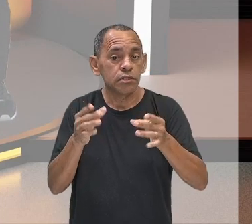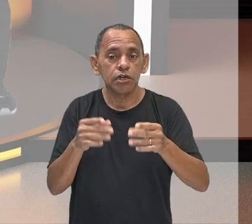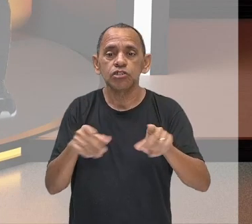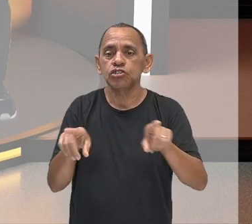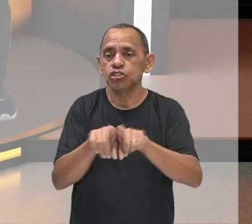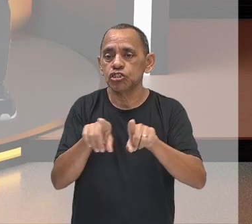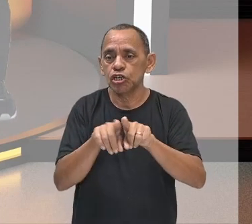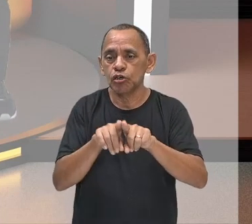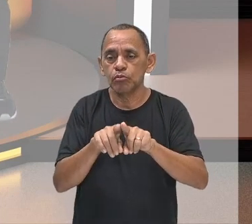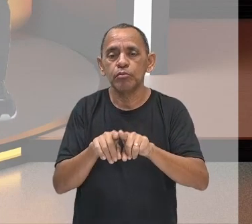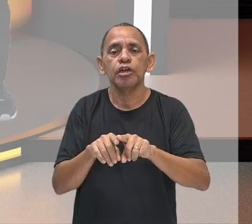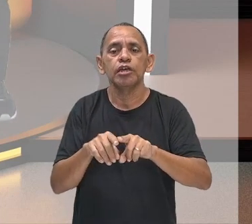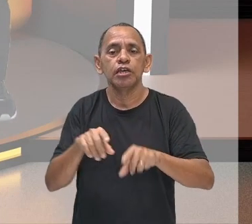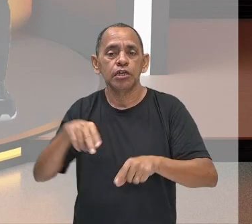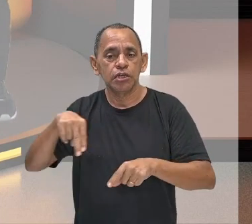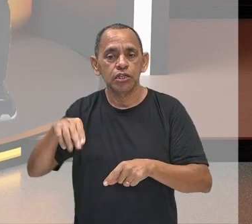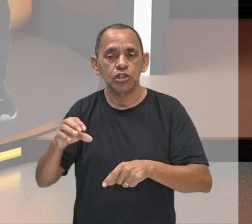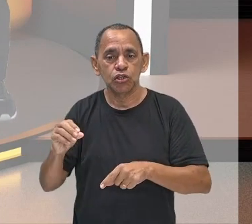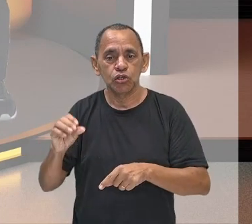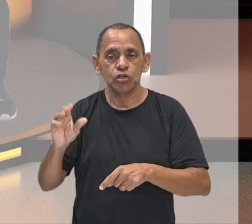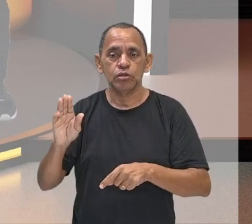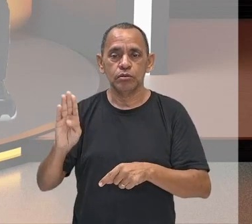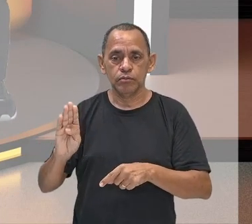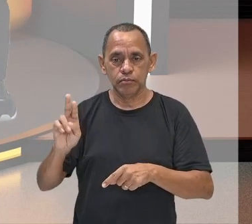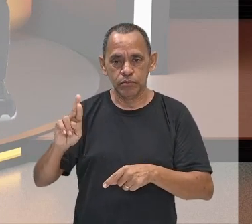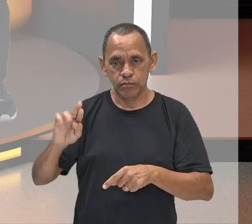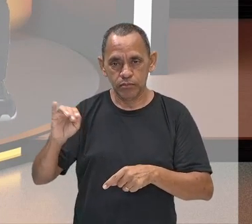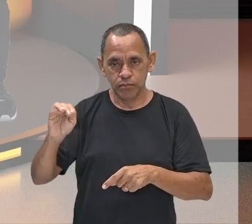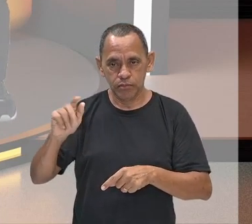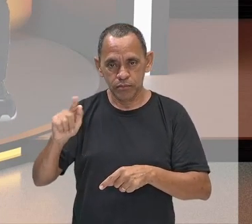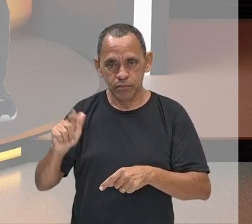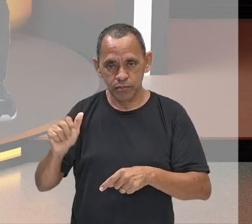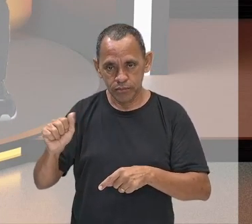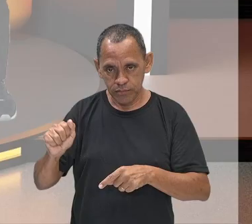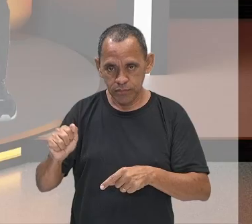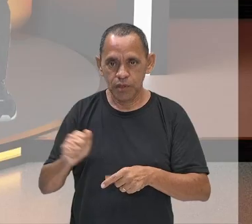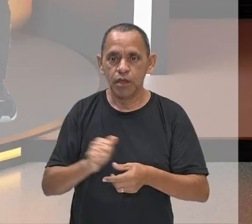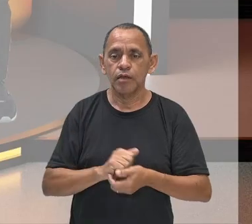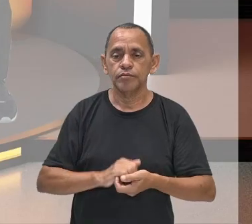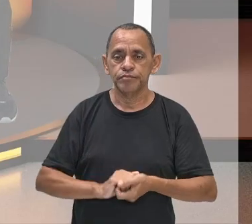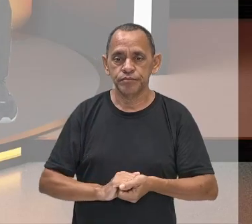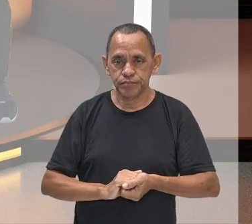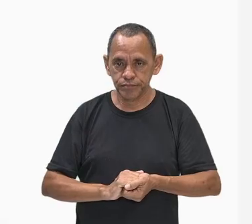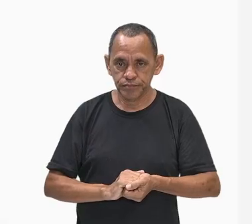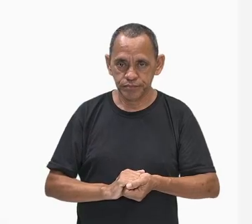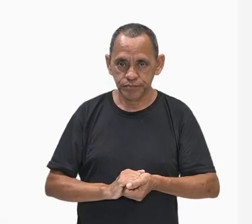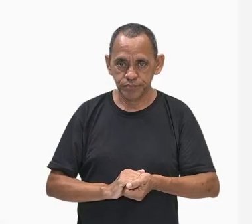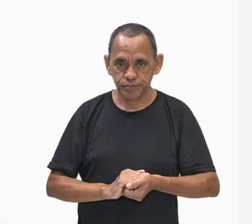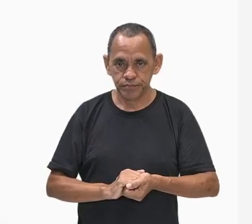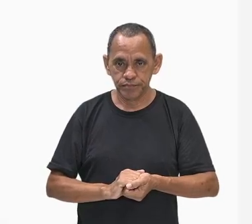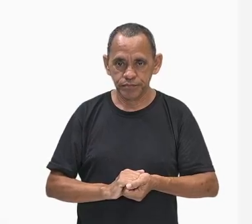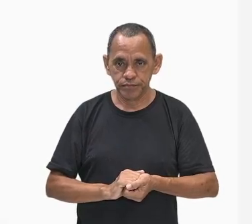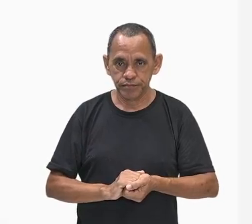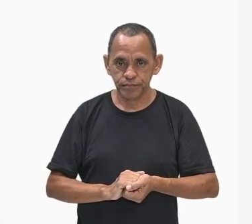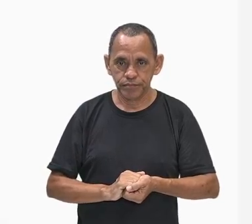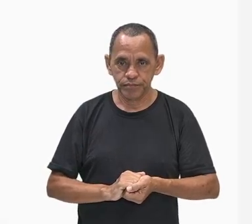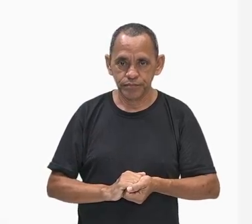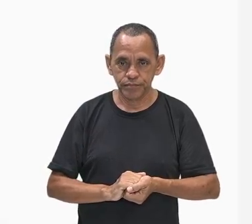com as práticas comerciais que a gente vai chamar nesse momento de gentry. Vamos adiante com o texto para a gente nesse momento, vamos